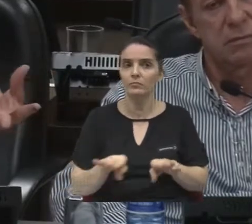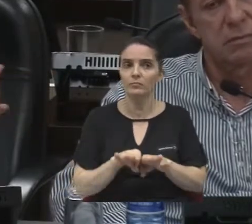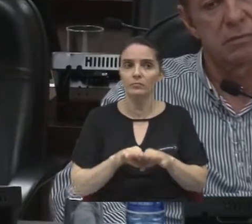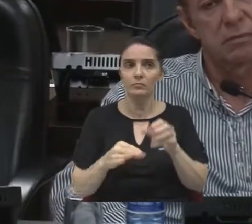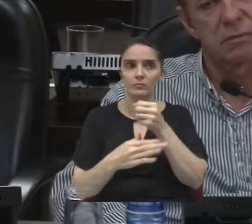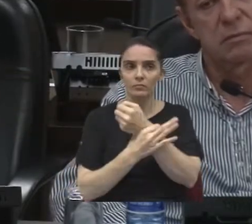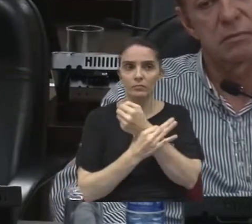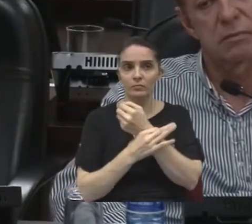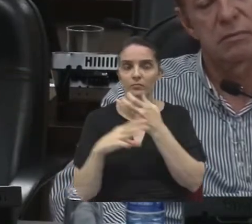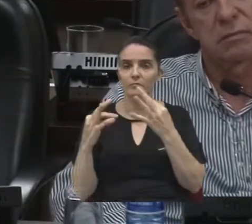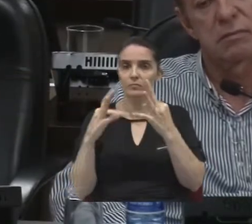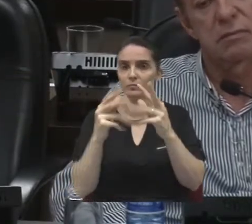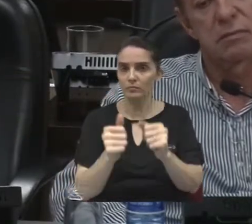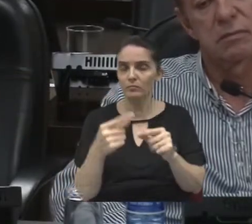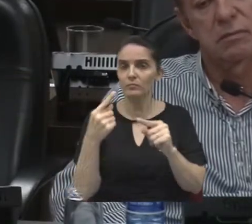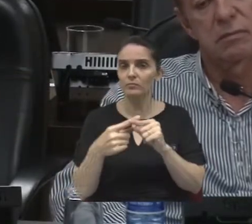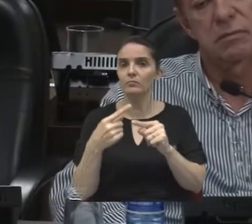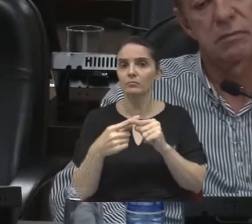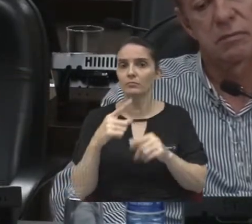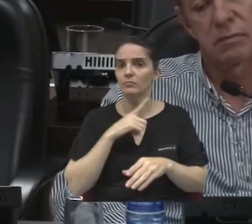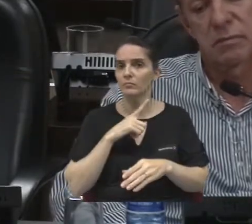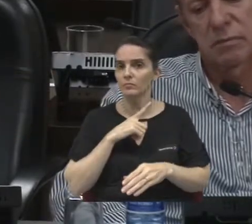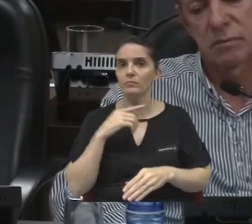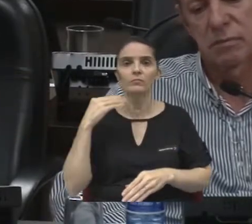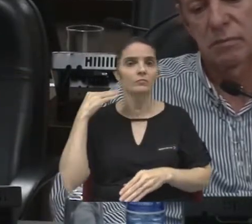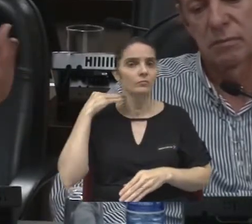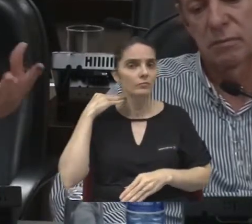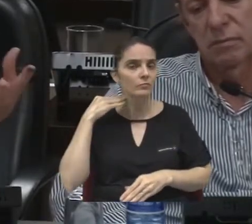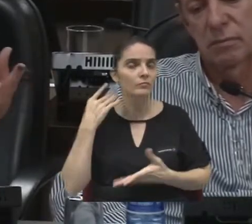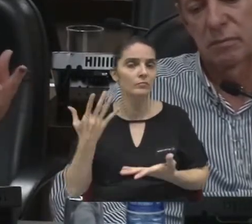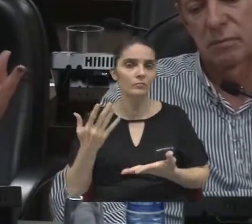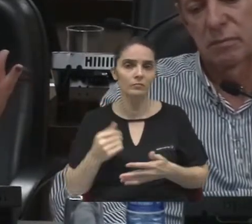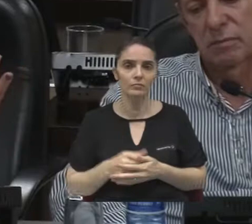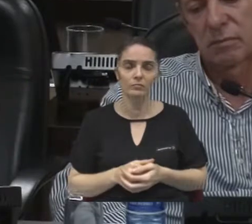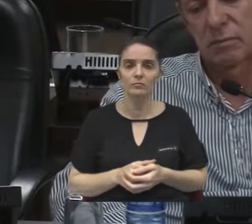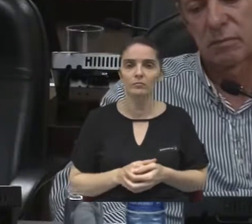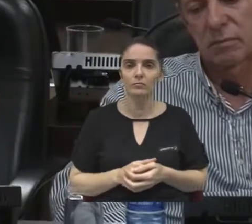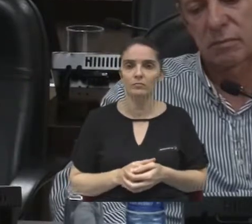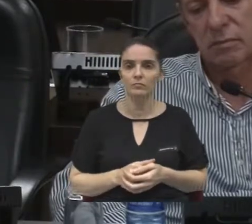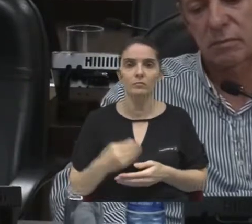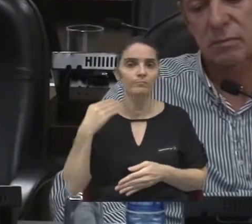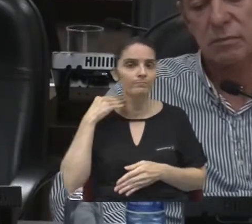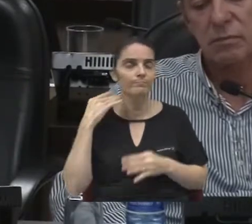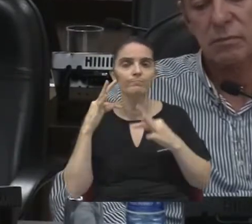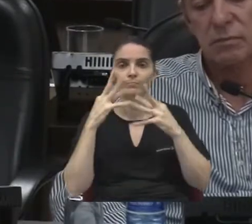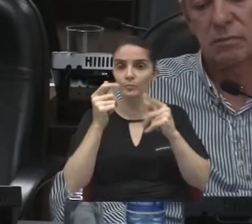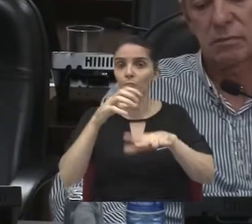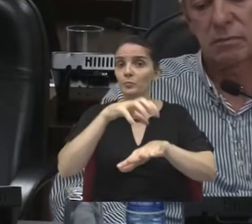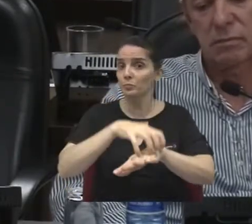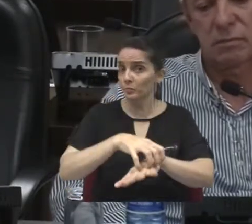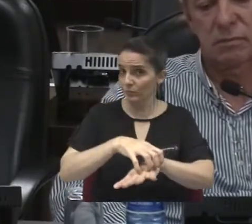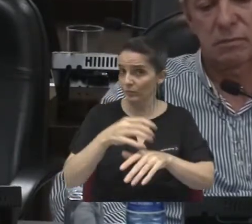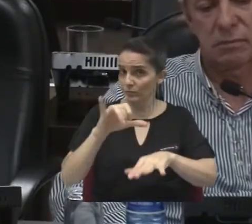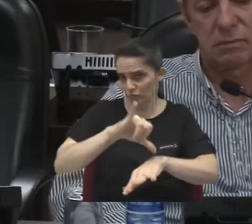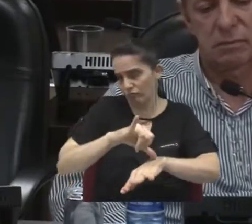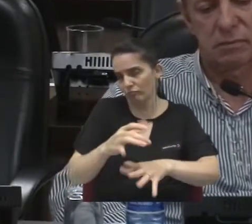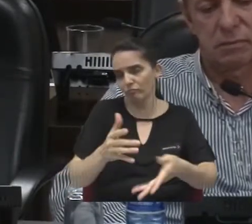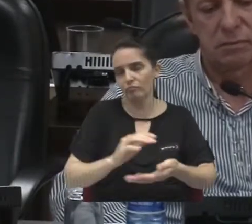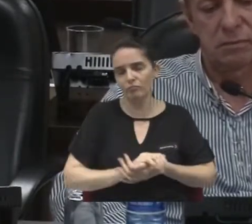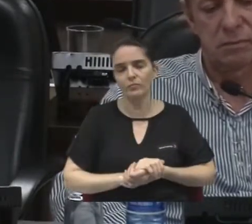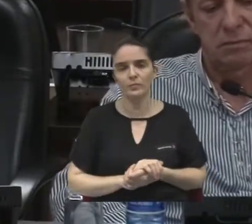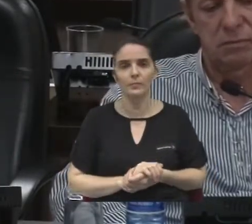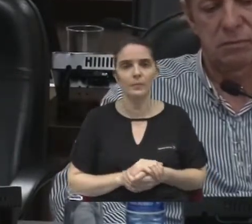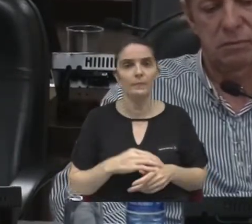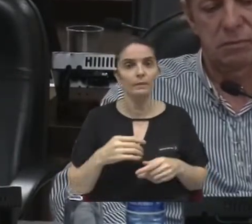mundo, porque ali tem bancos, os bancos estão todos na região central. Então, acho que deveriam pensar